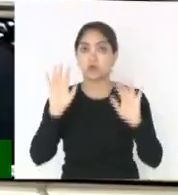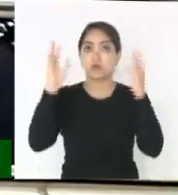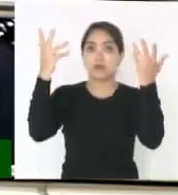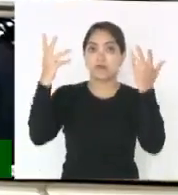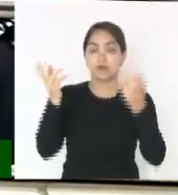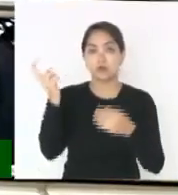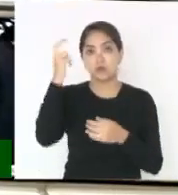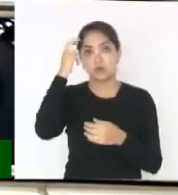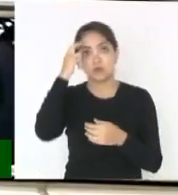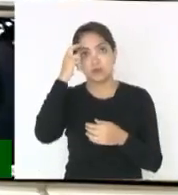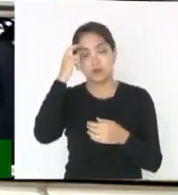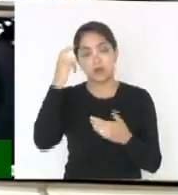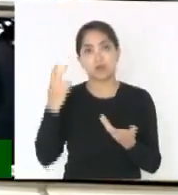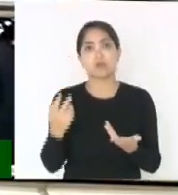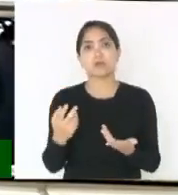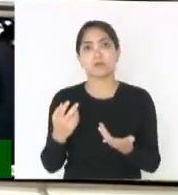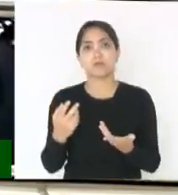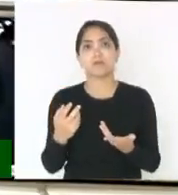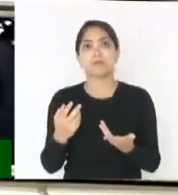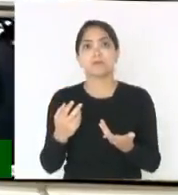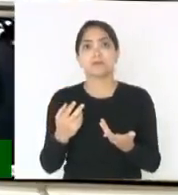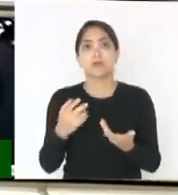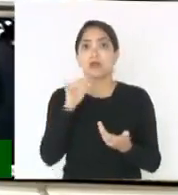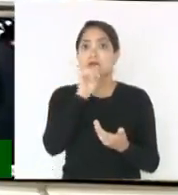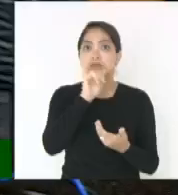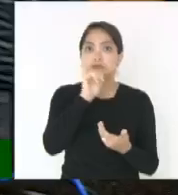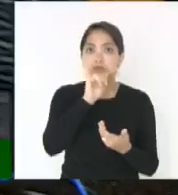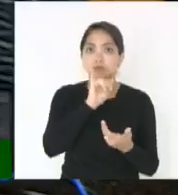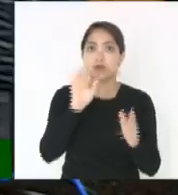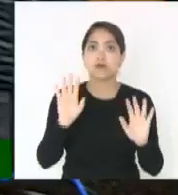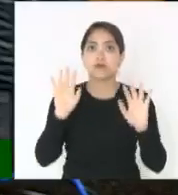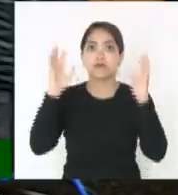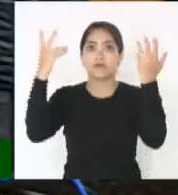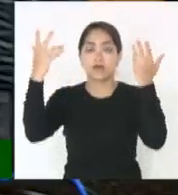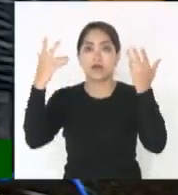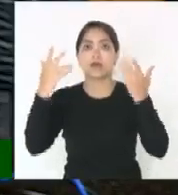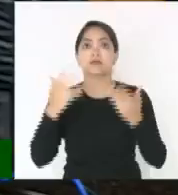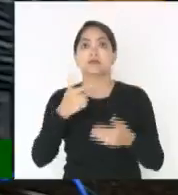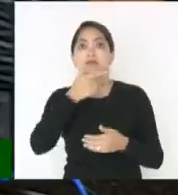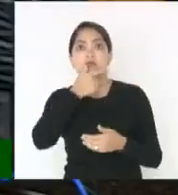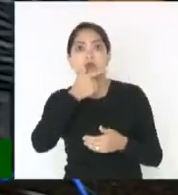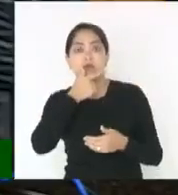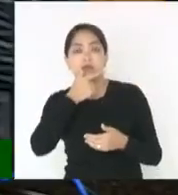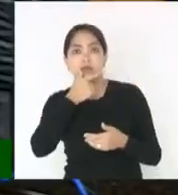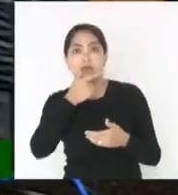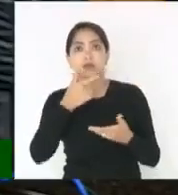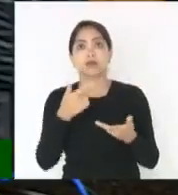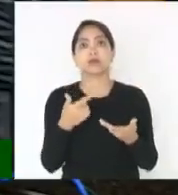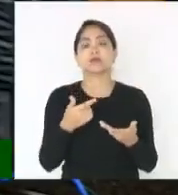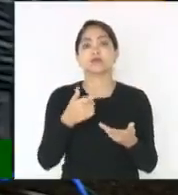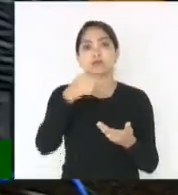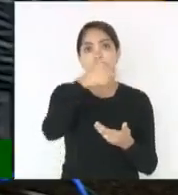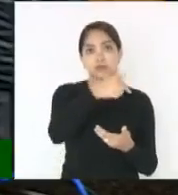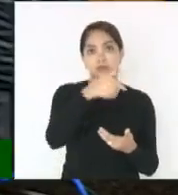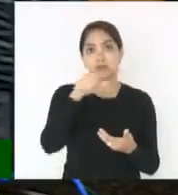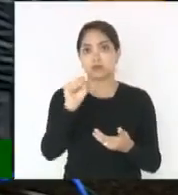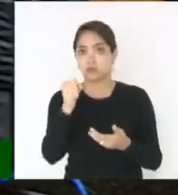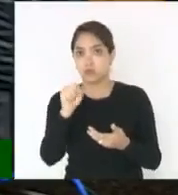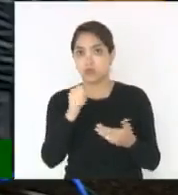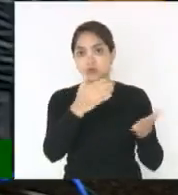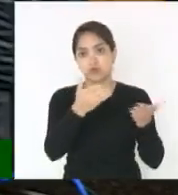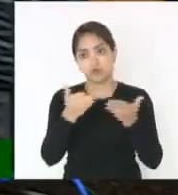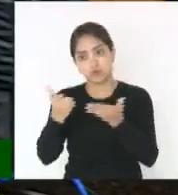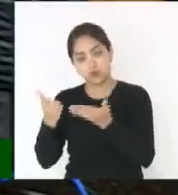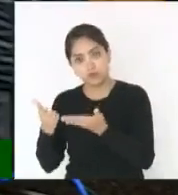cultural relacionado à cultura italiana, a festa da polenta e do queijo, dia 7 e 8. Também estão todos convidados, quem